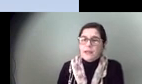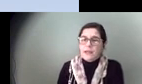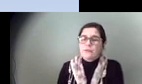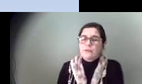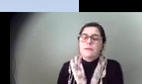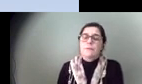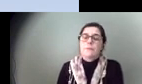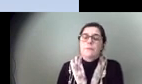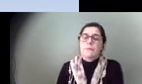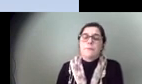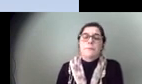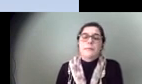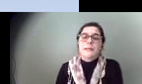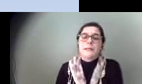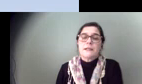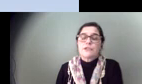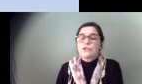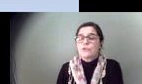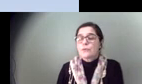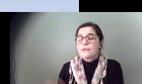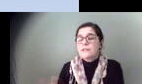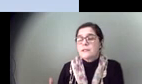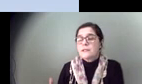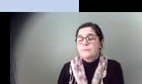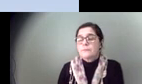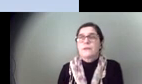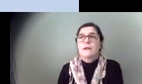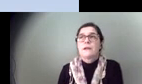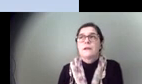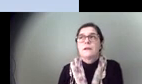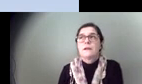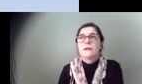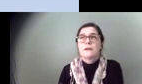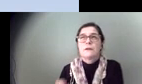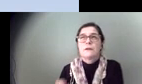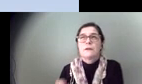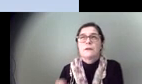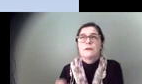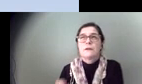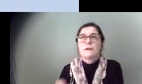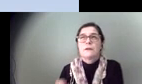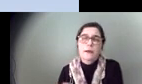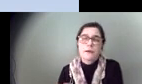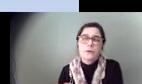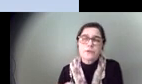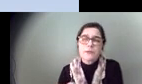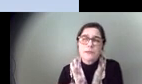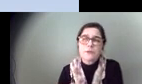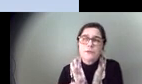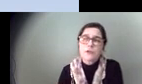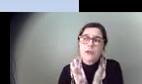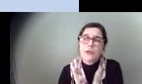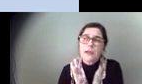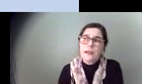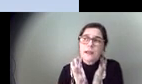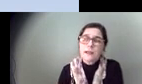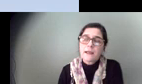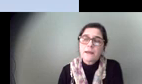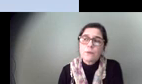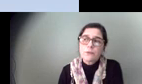colher dados, né, para que a gente consiga. Quando coloca, eu acho bacana falar assim,